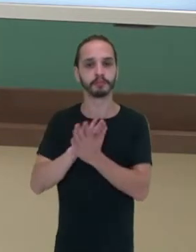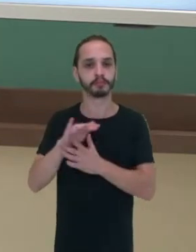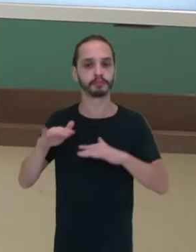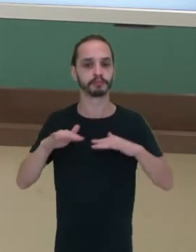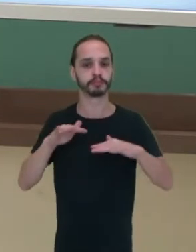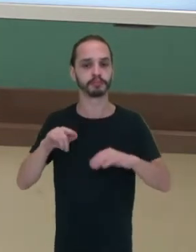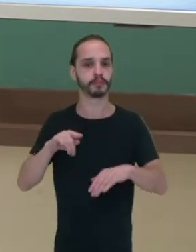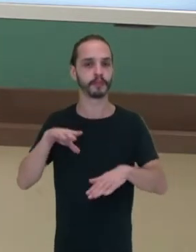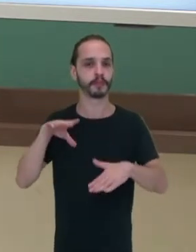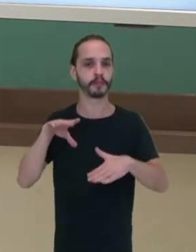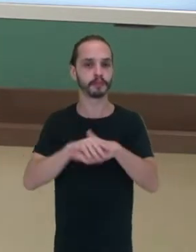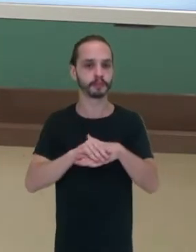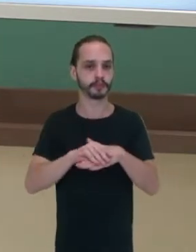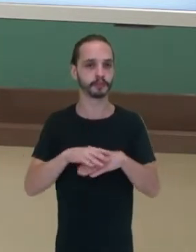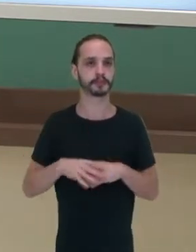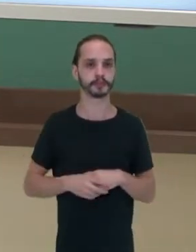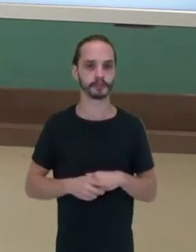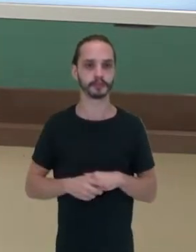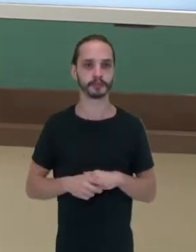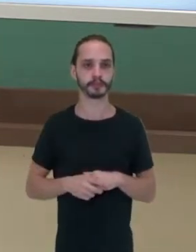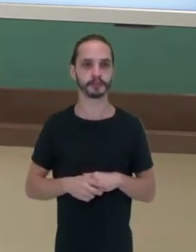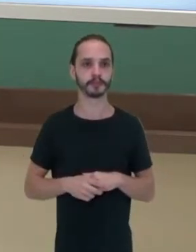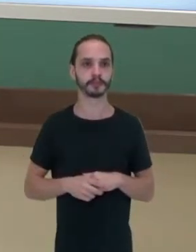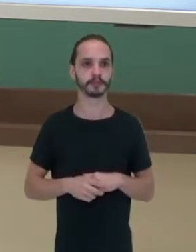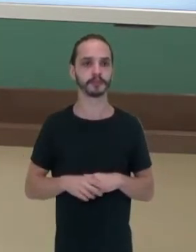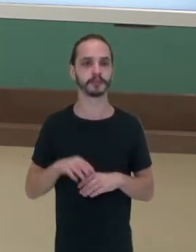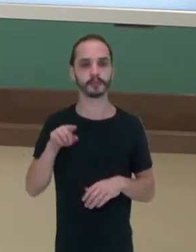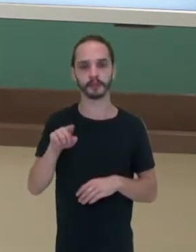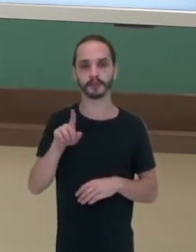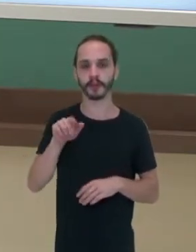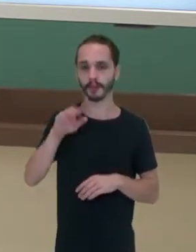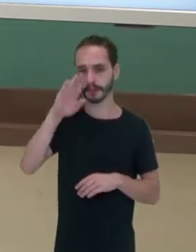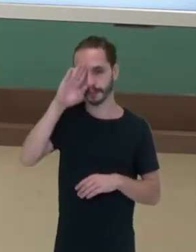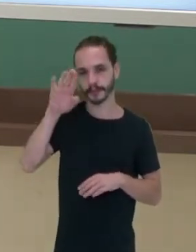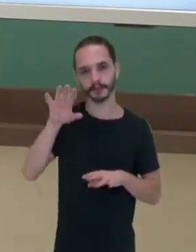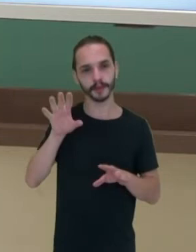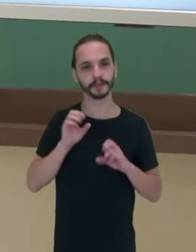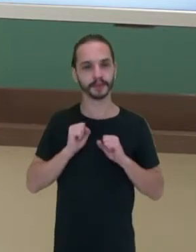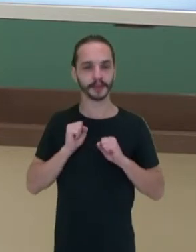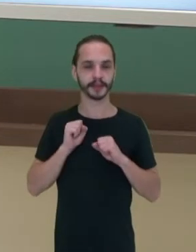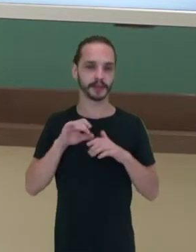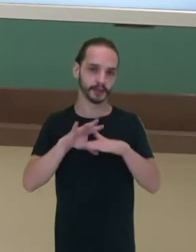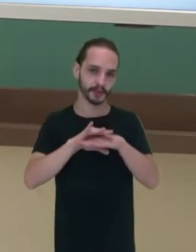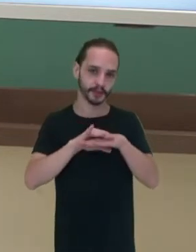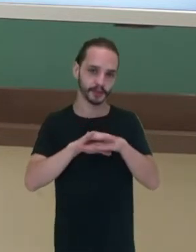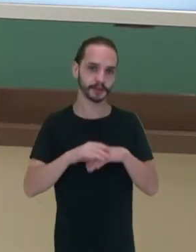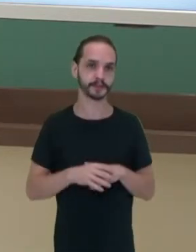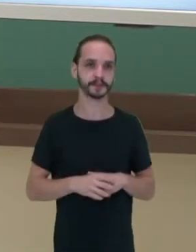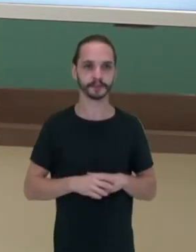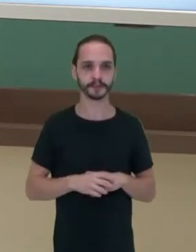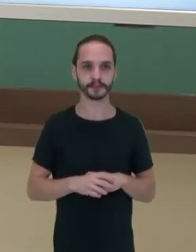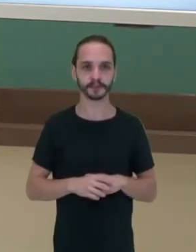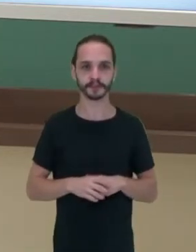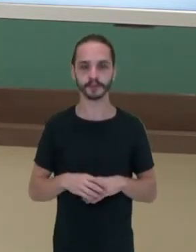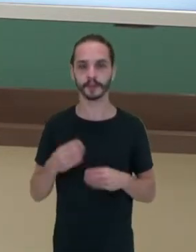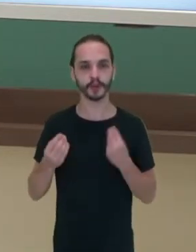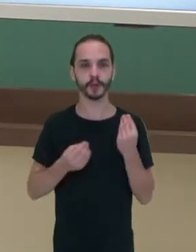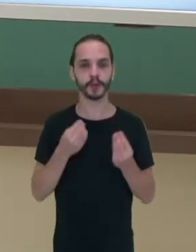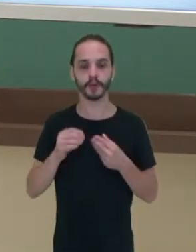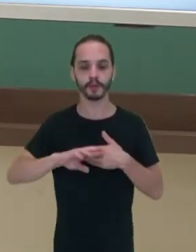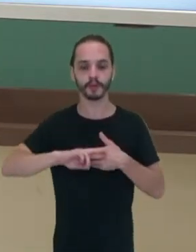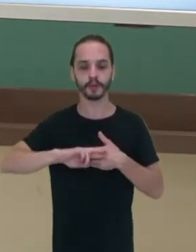são parasitas, ok? Aqueles causadores de doenças também. Como que é a reprodução?